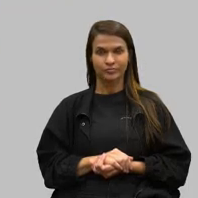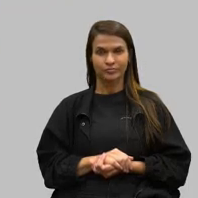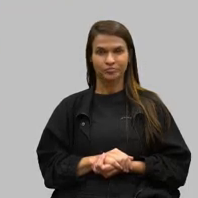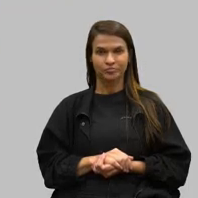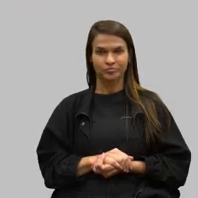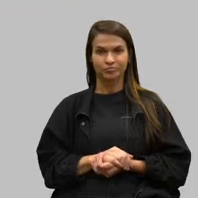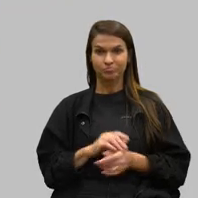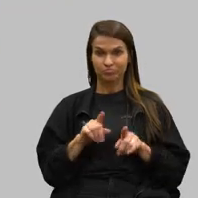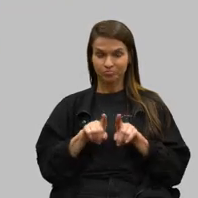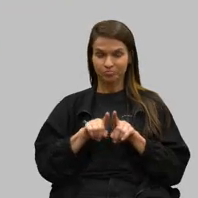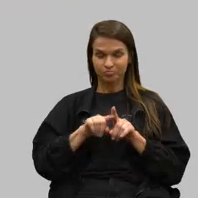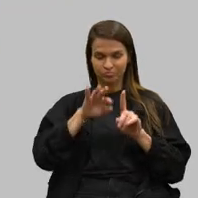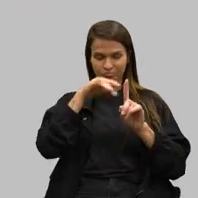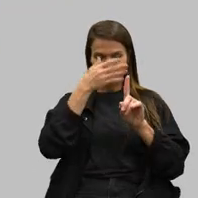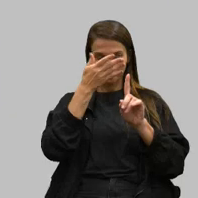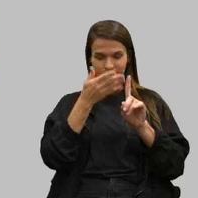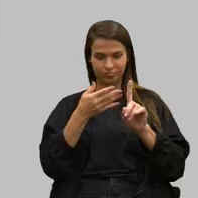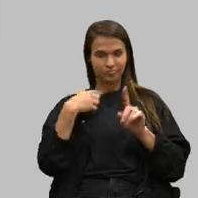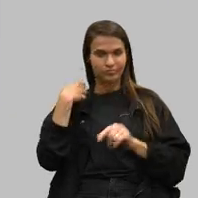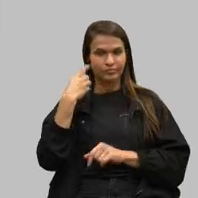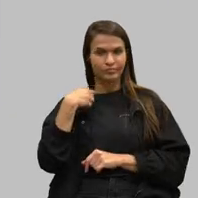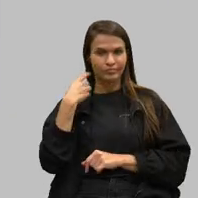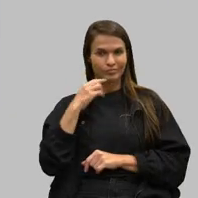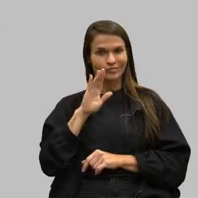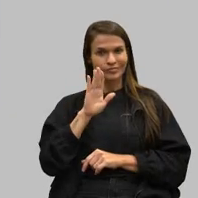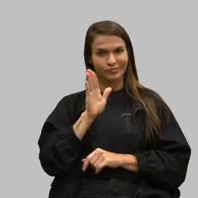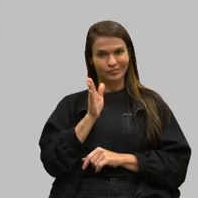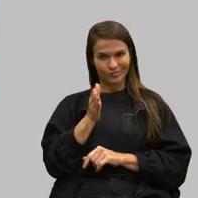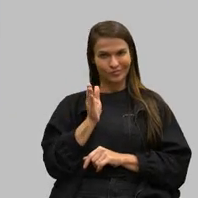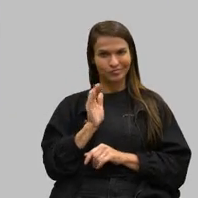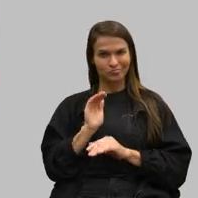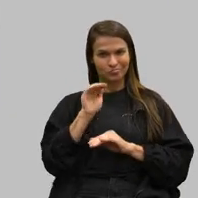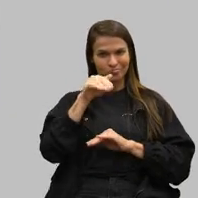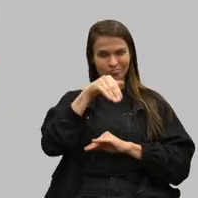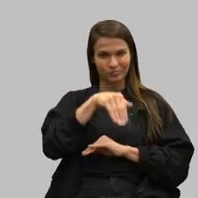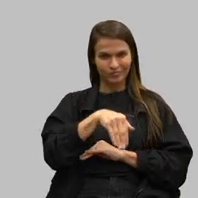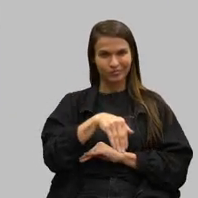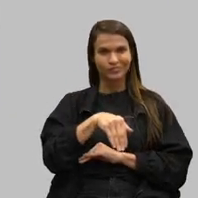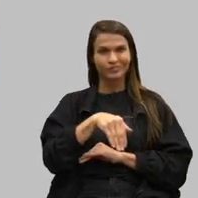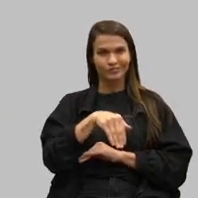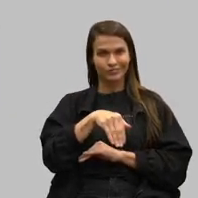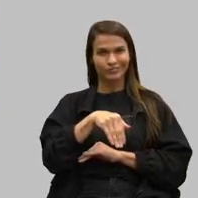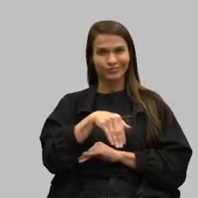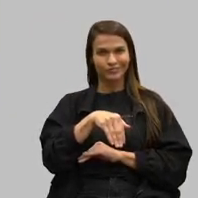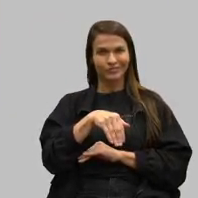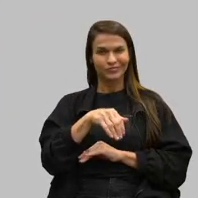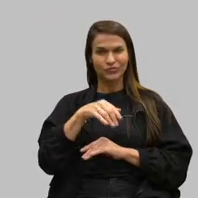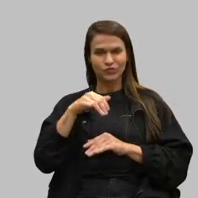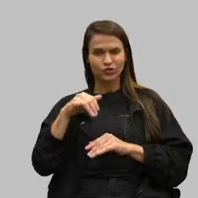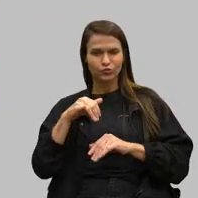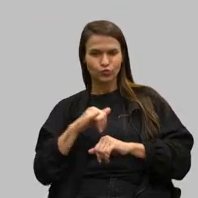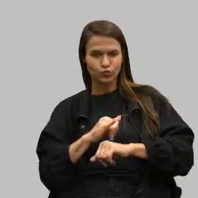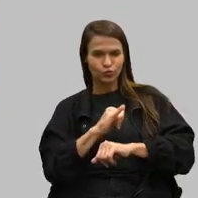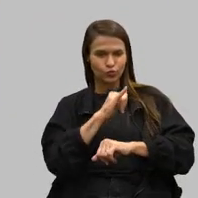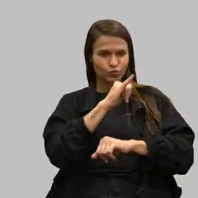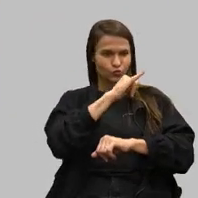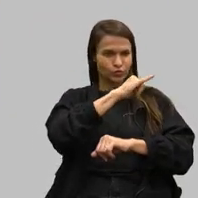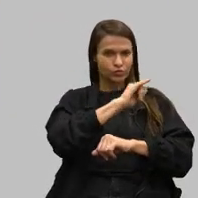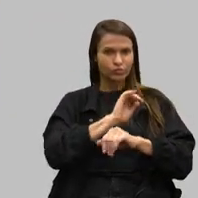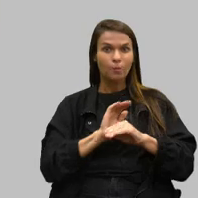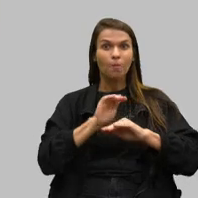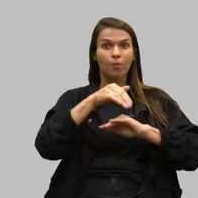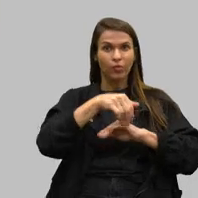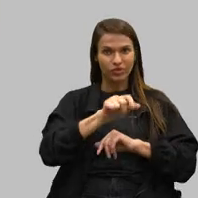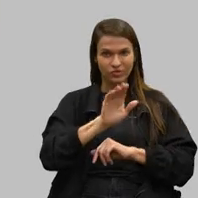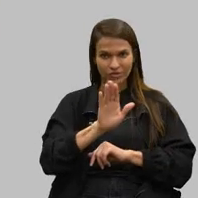ao deputado, que o deputado já até pulou cerca de aeroporto, cerca de aeroporto,